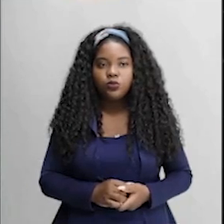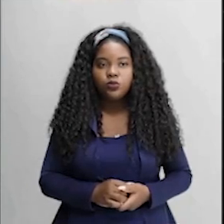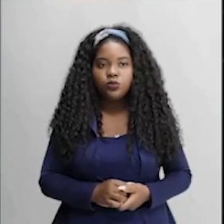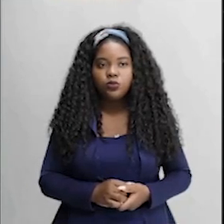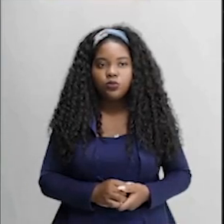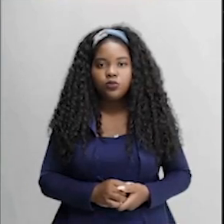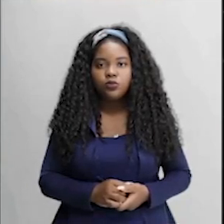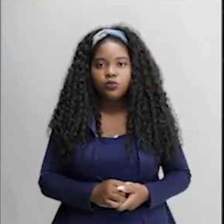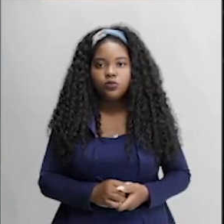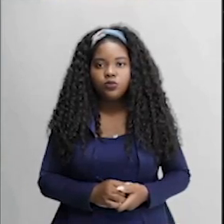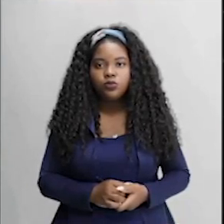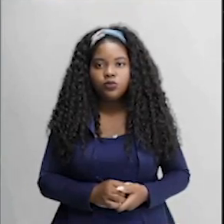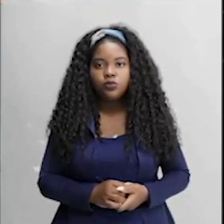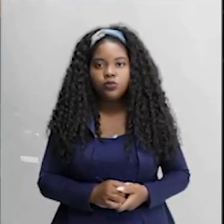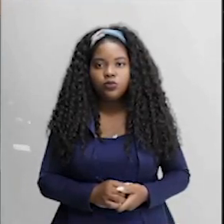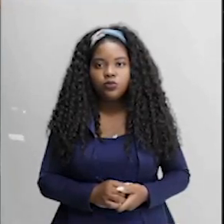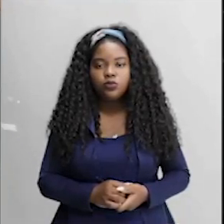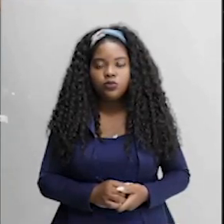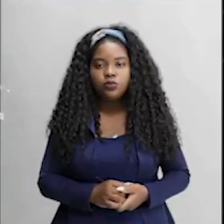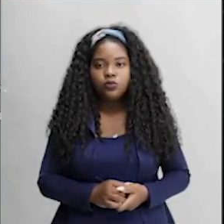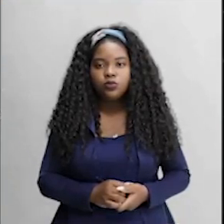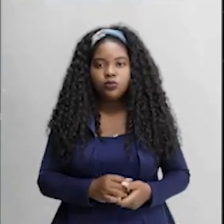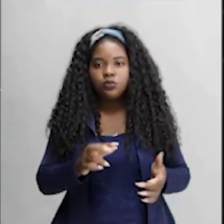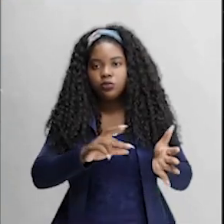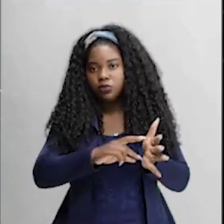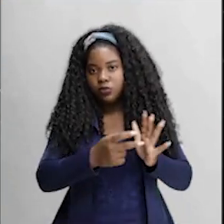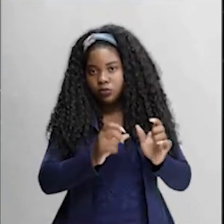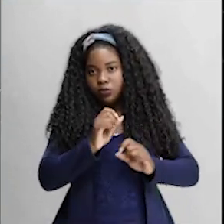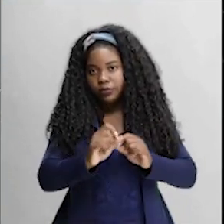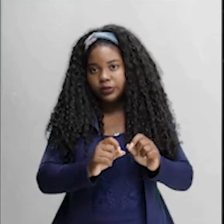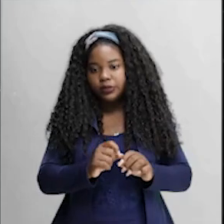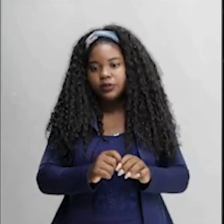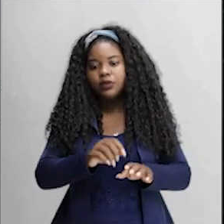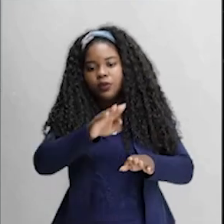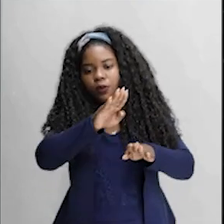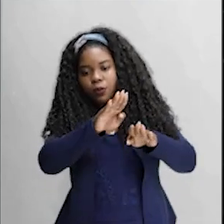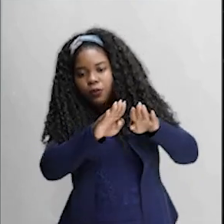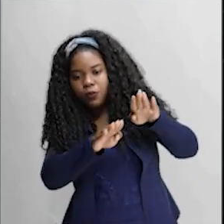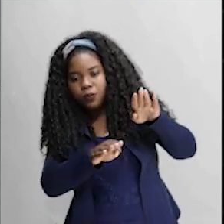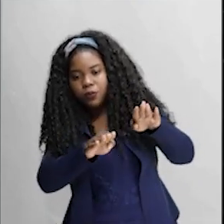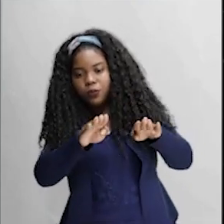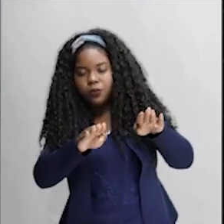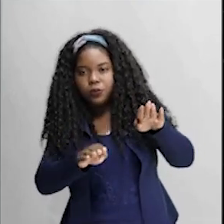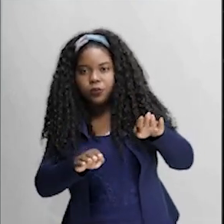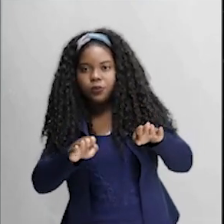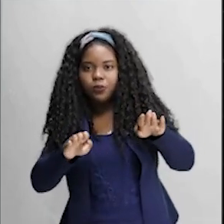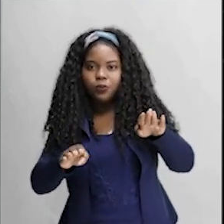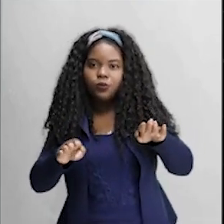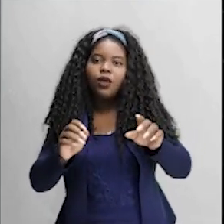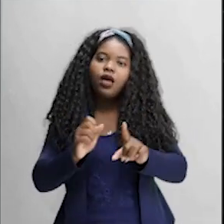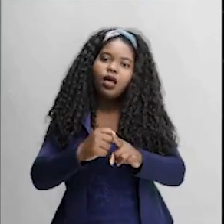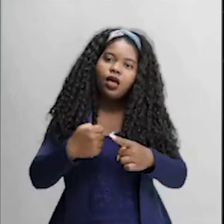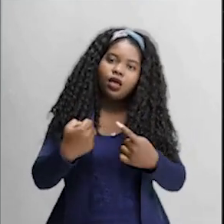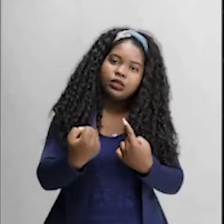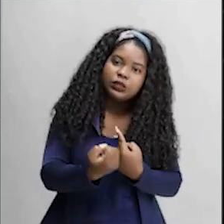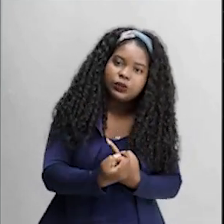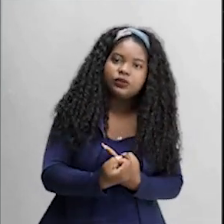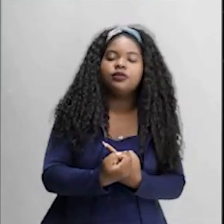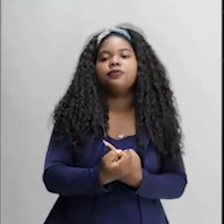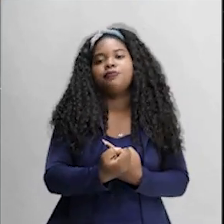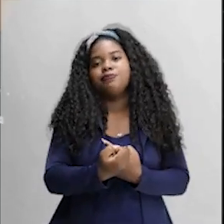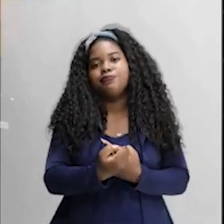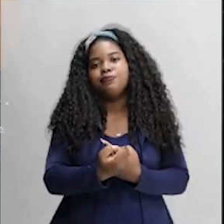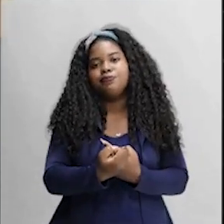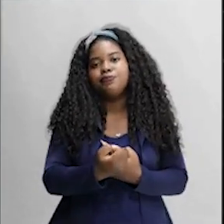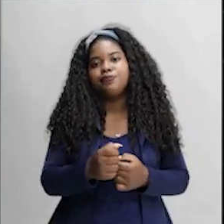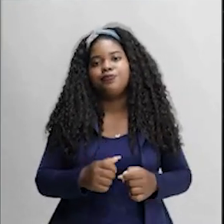segredo. Eles simbolizam desigualdade social. Eles são baseados na desigualdade.